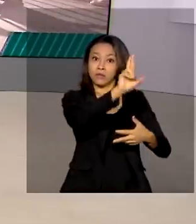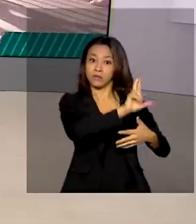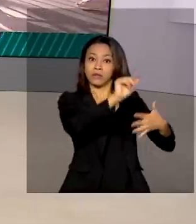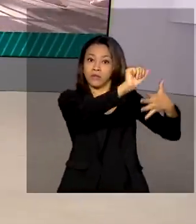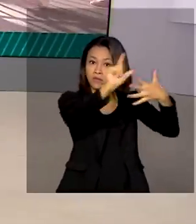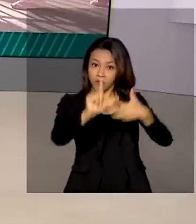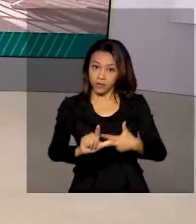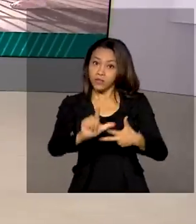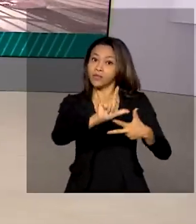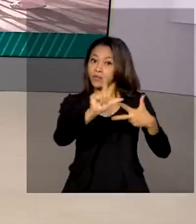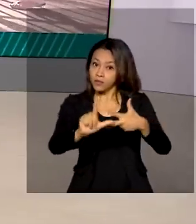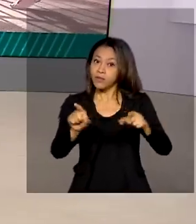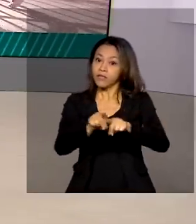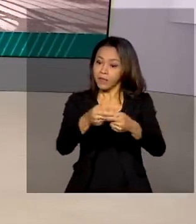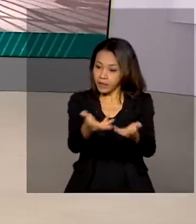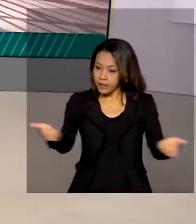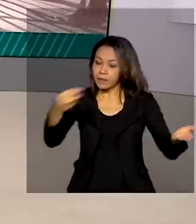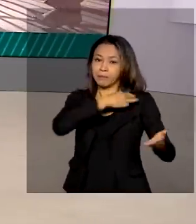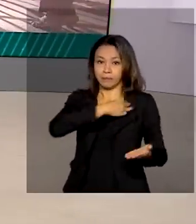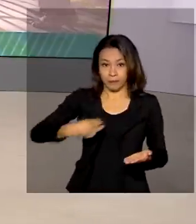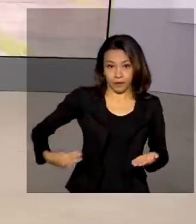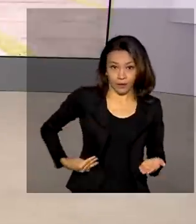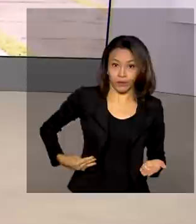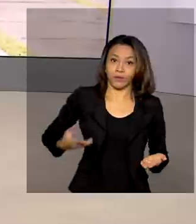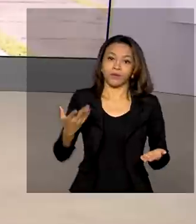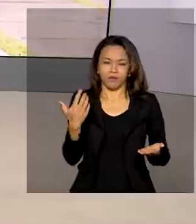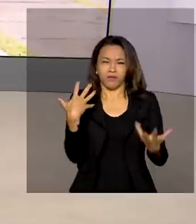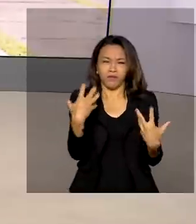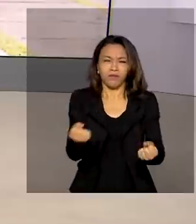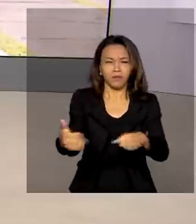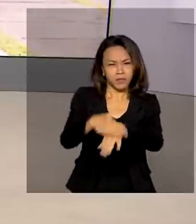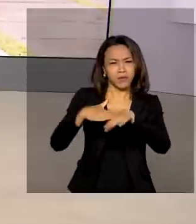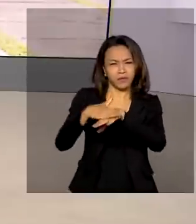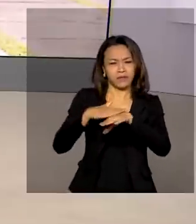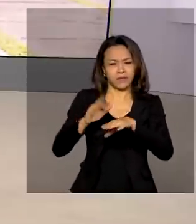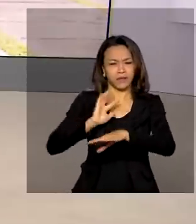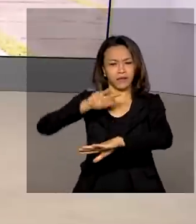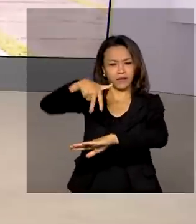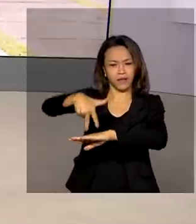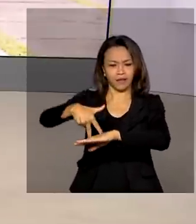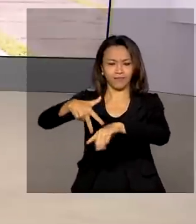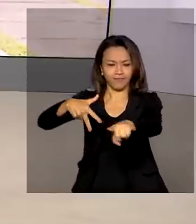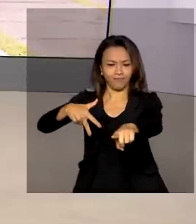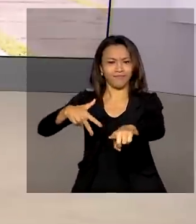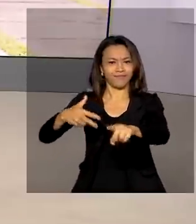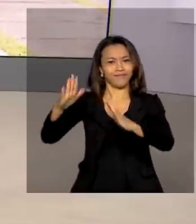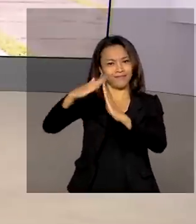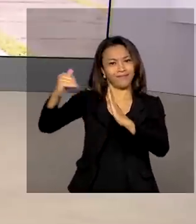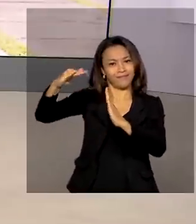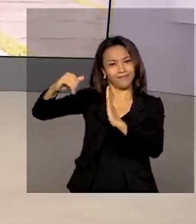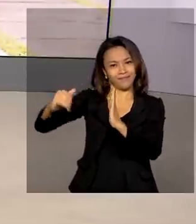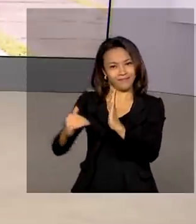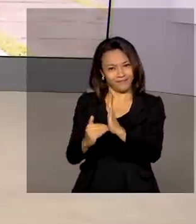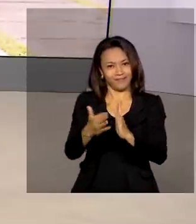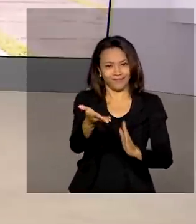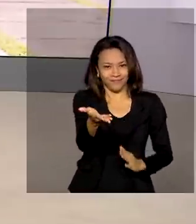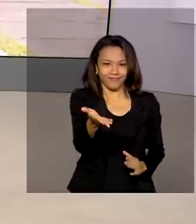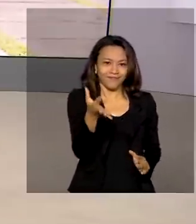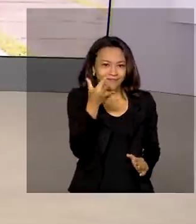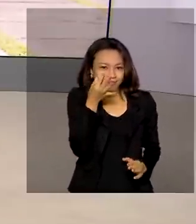ministros da equipe de governo vamos falar ao vivo com o repórter Glauco de Queiroz que está lá na porta do Alvorada Alvorada